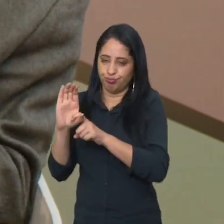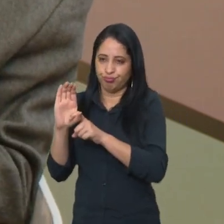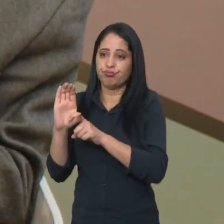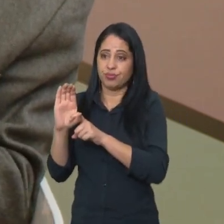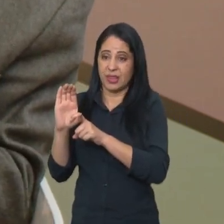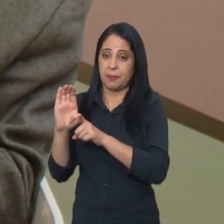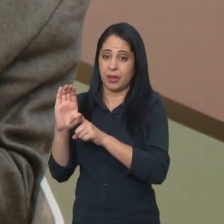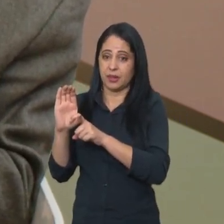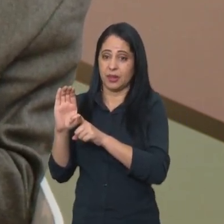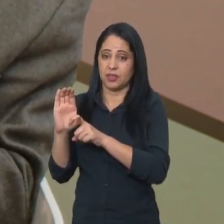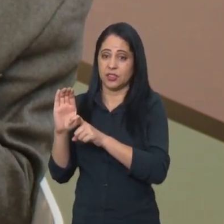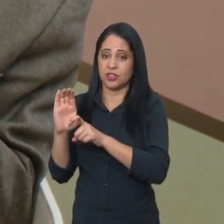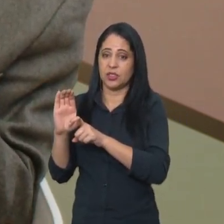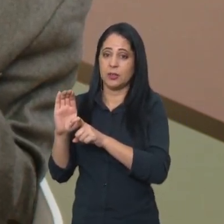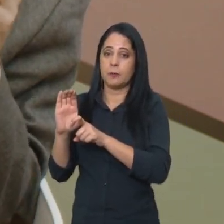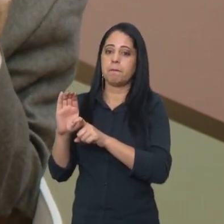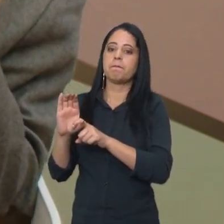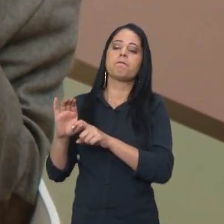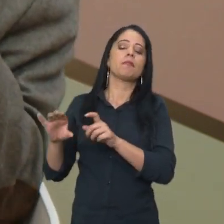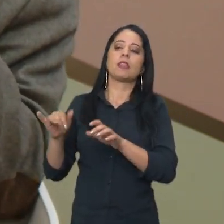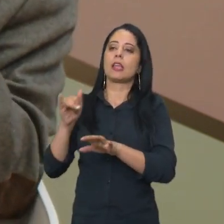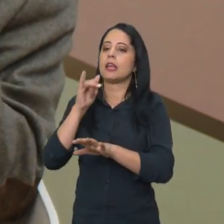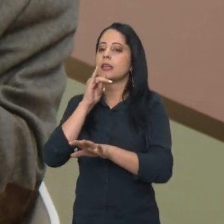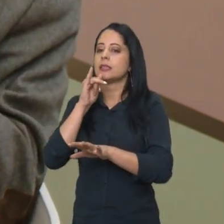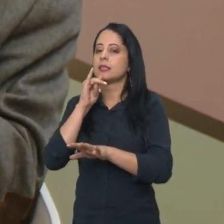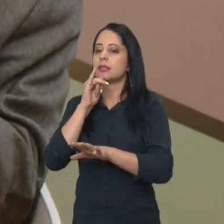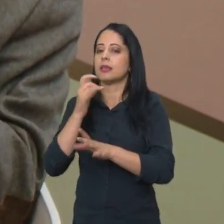independência. Autonomia, assim, eu gosto de banho